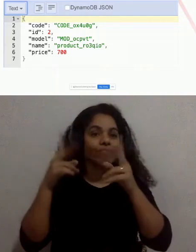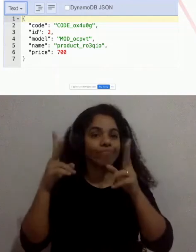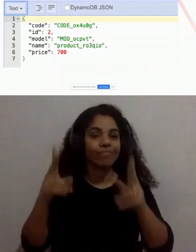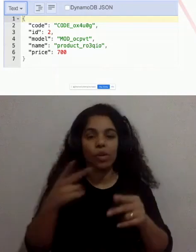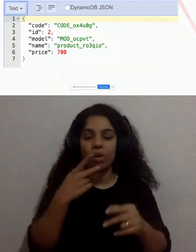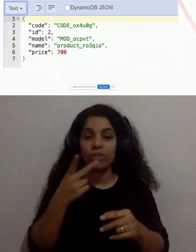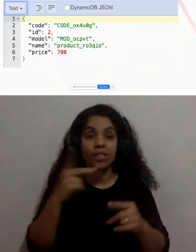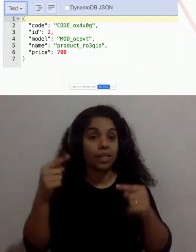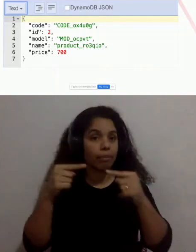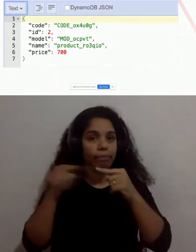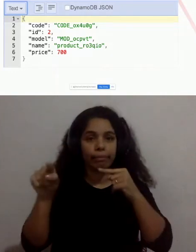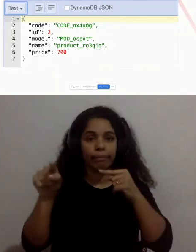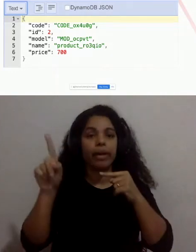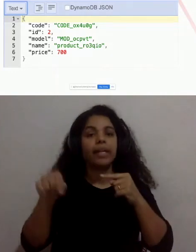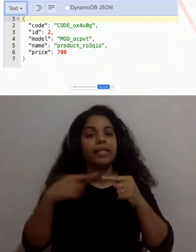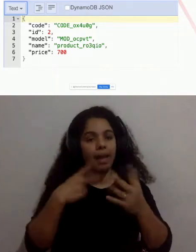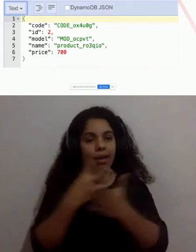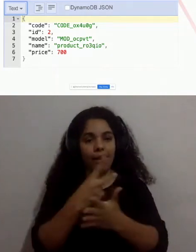disse.